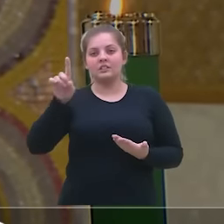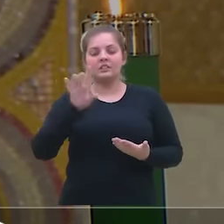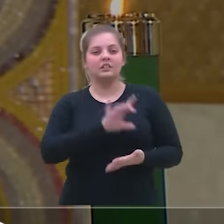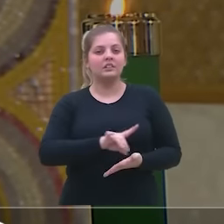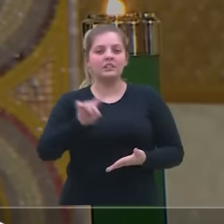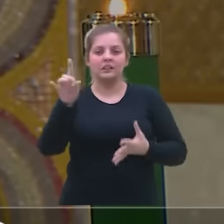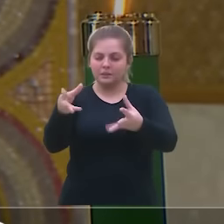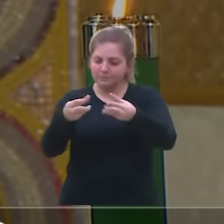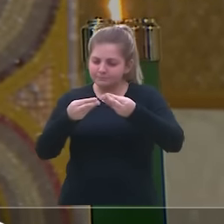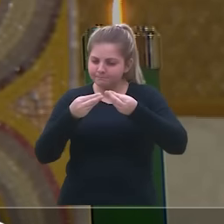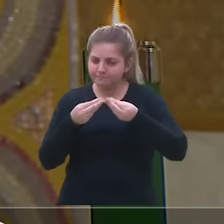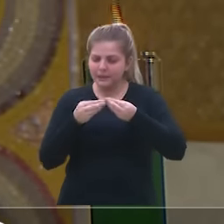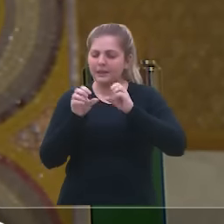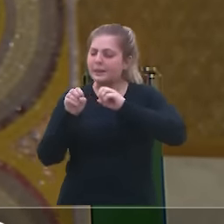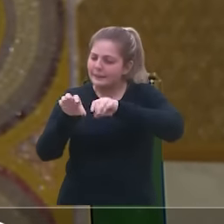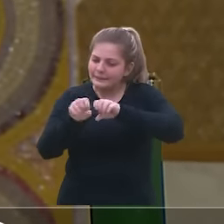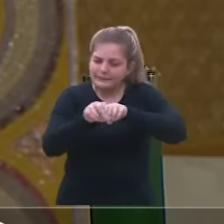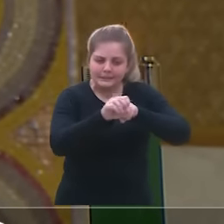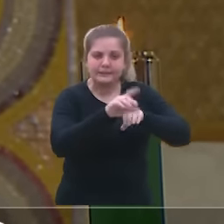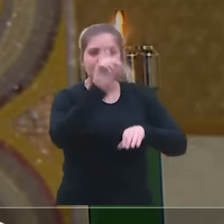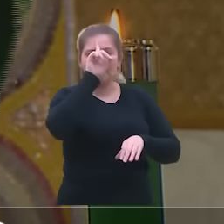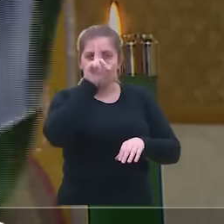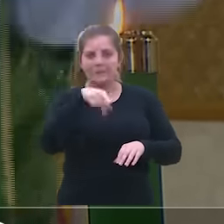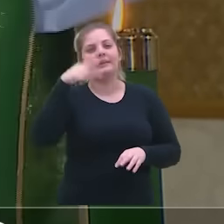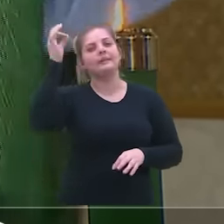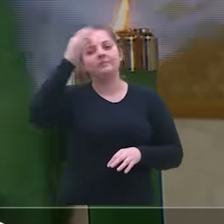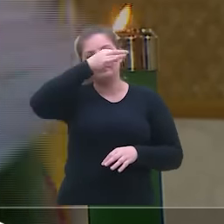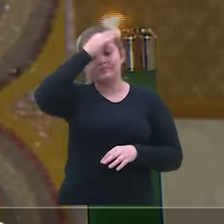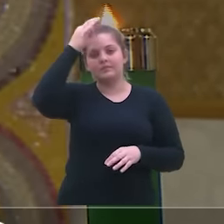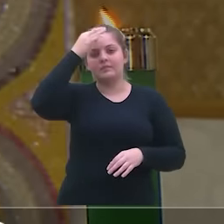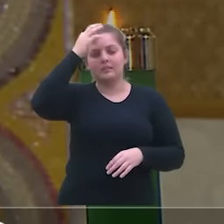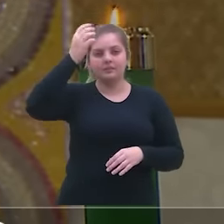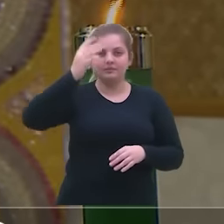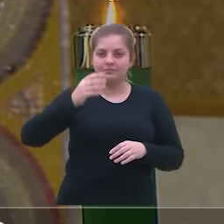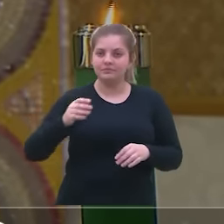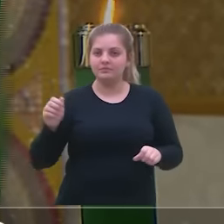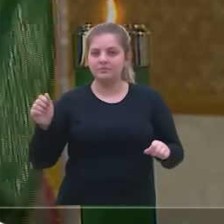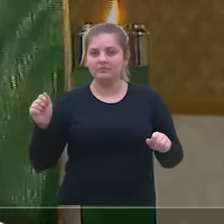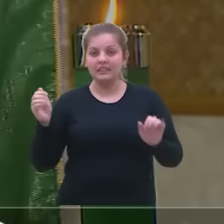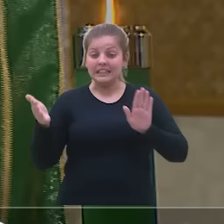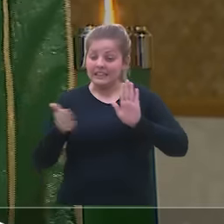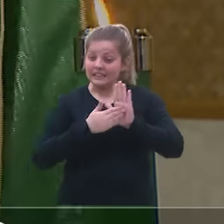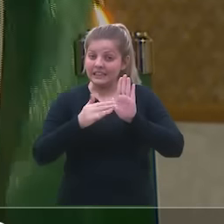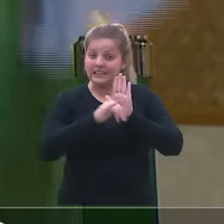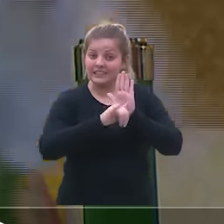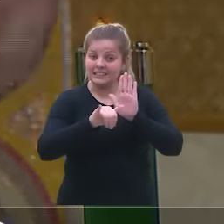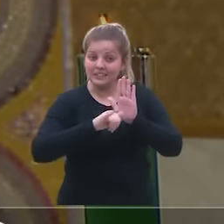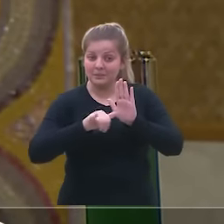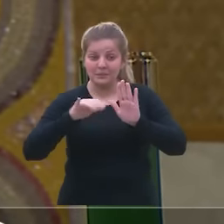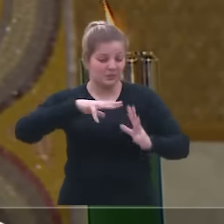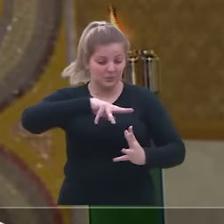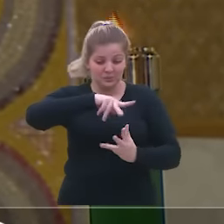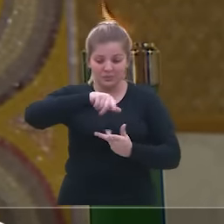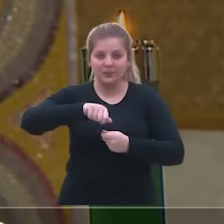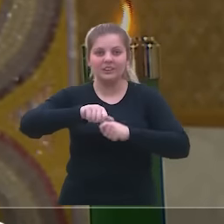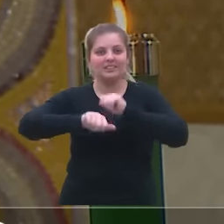pega capacita manda o espírito e faz testemunhas do mundo